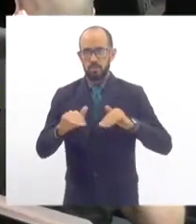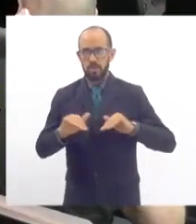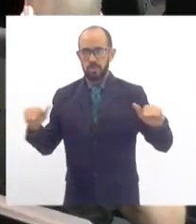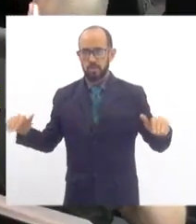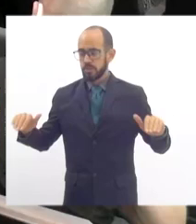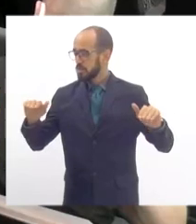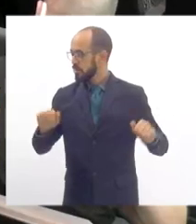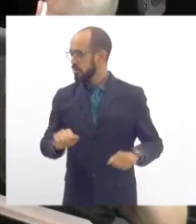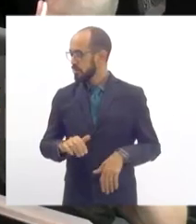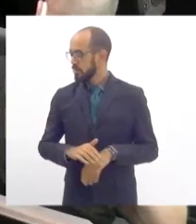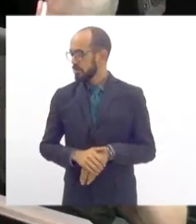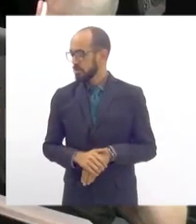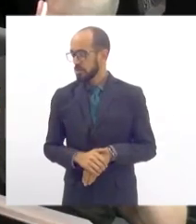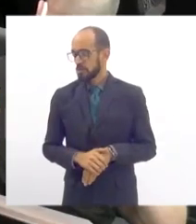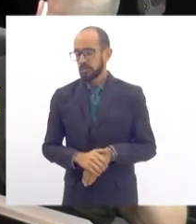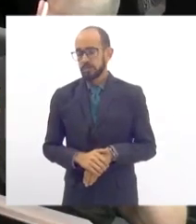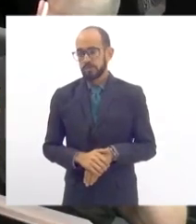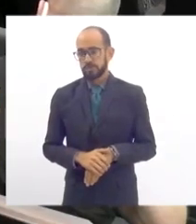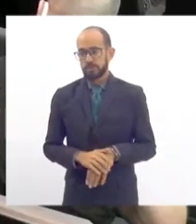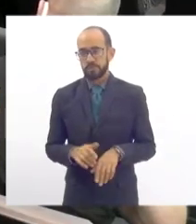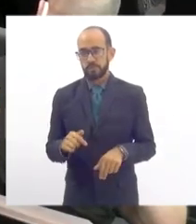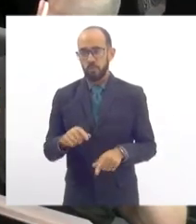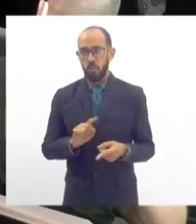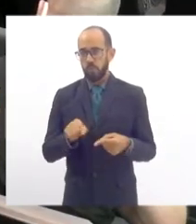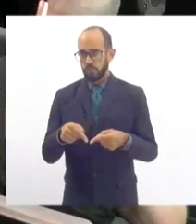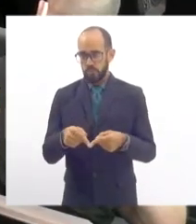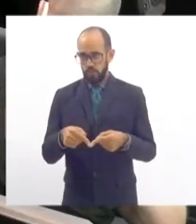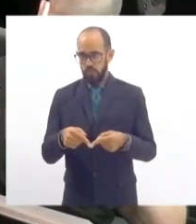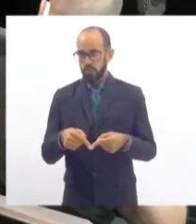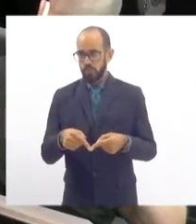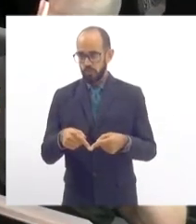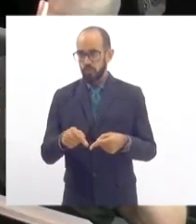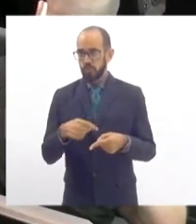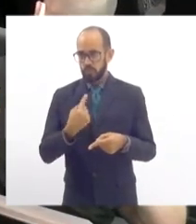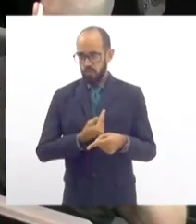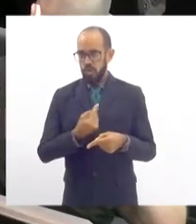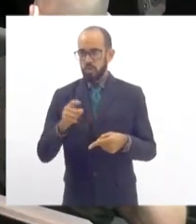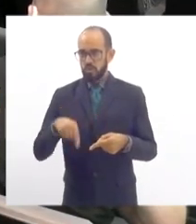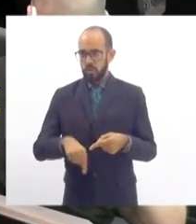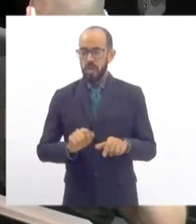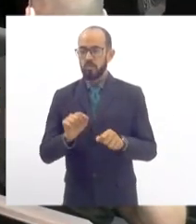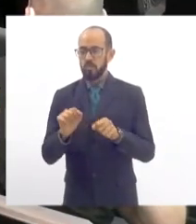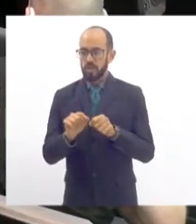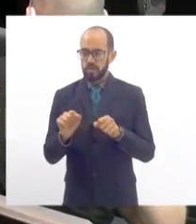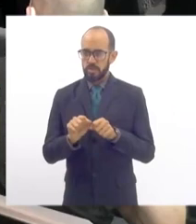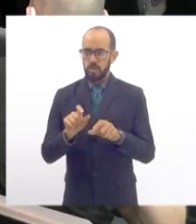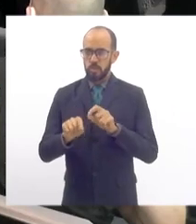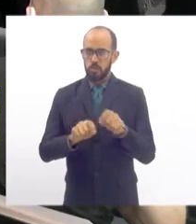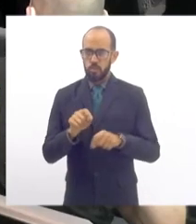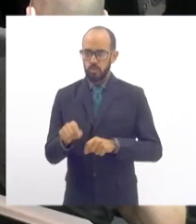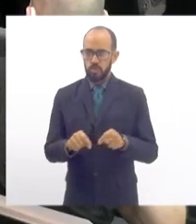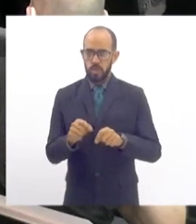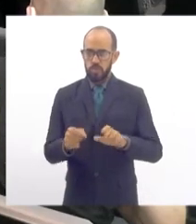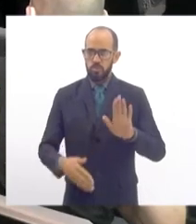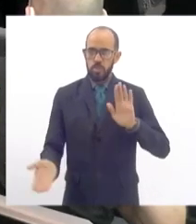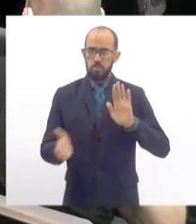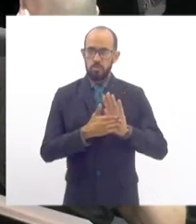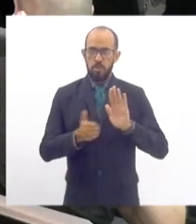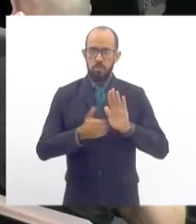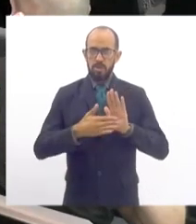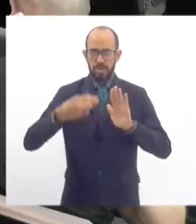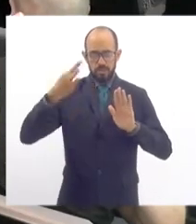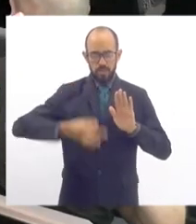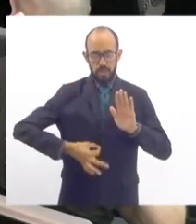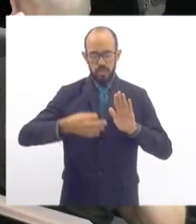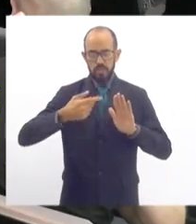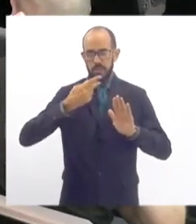cumprimentar. Olha, o objetivo desta audiência pública é arredondar exatamente uma proposta que está sendo colocada